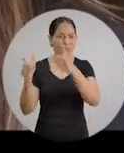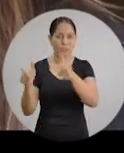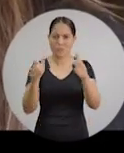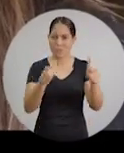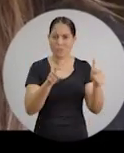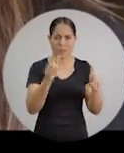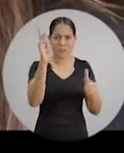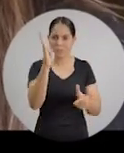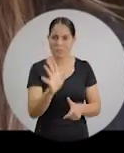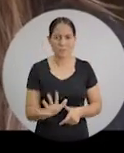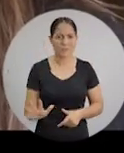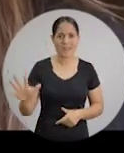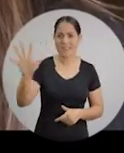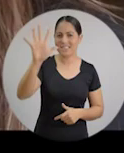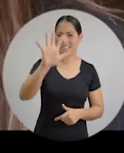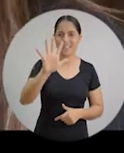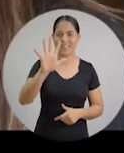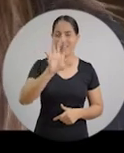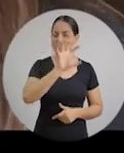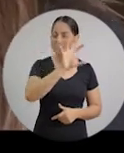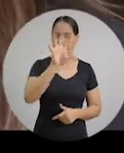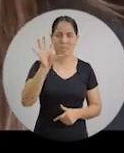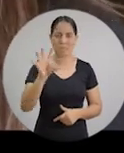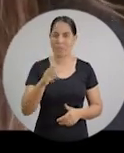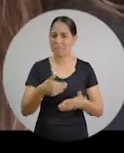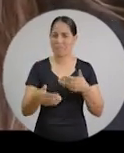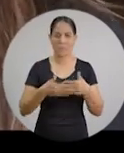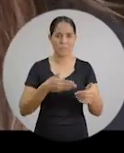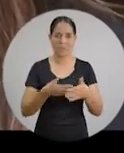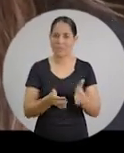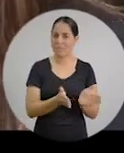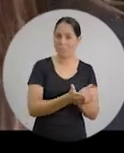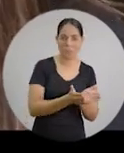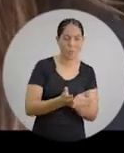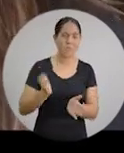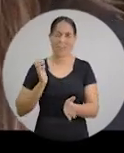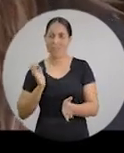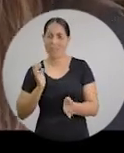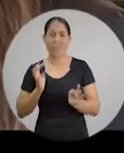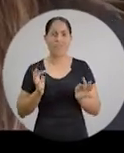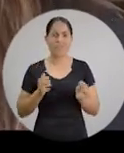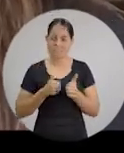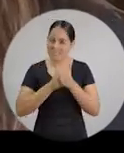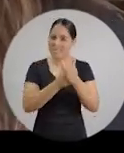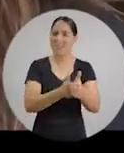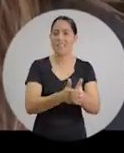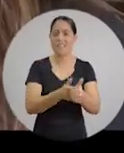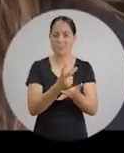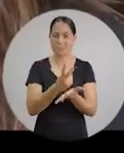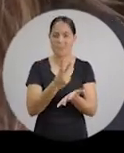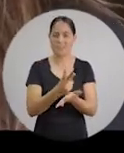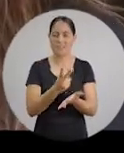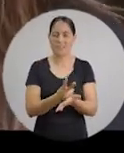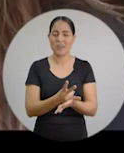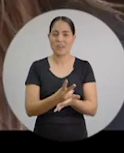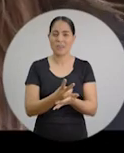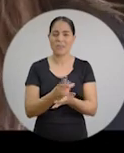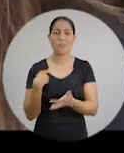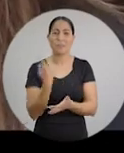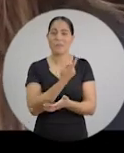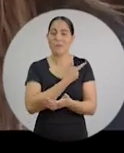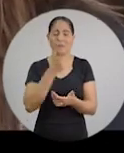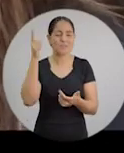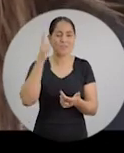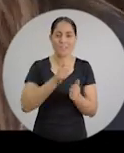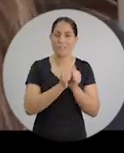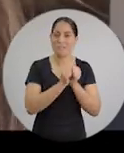as entidades, né, de todas as classes também sigam essa linha, né, para a